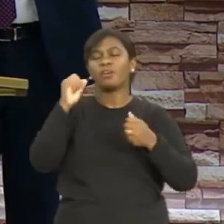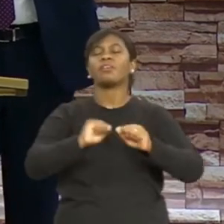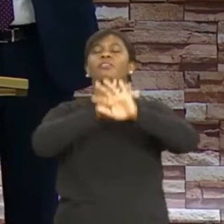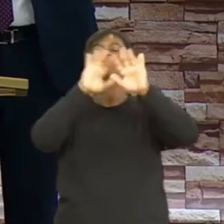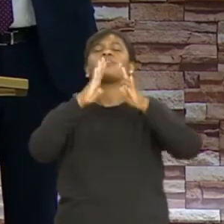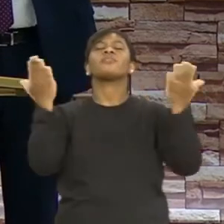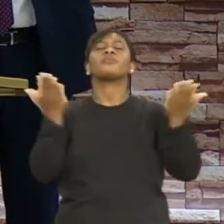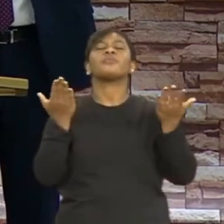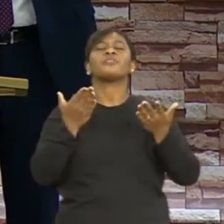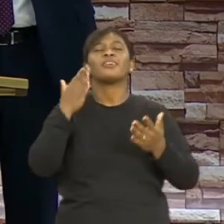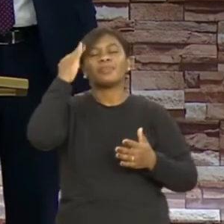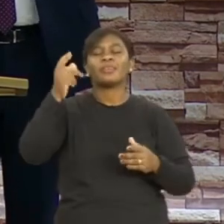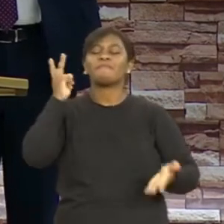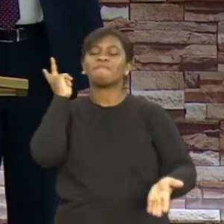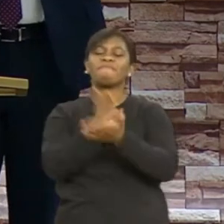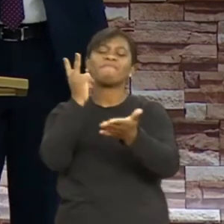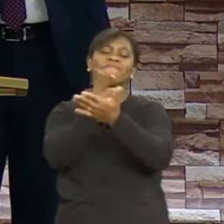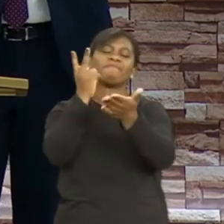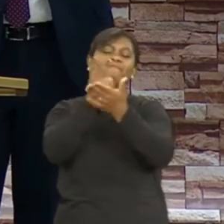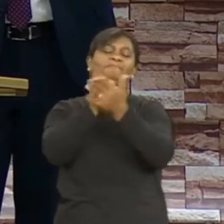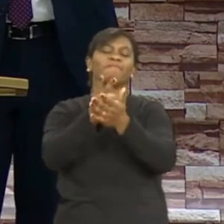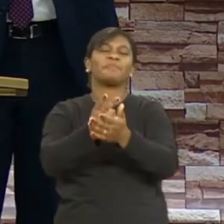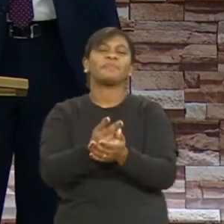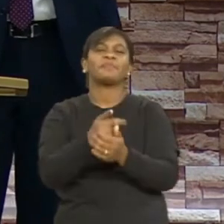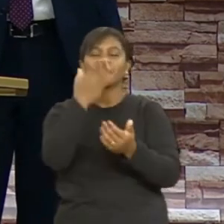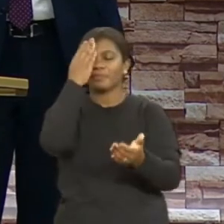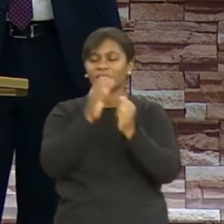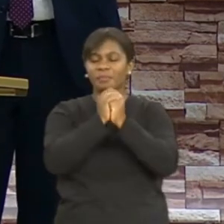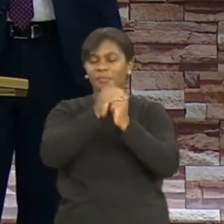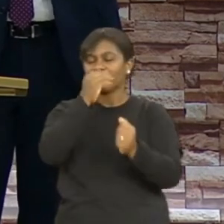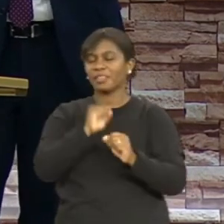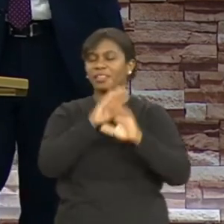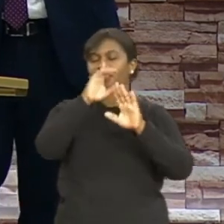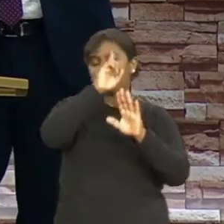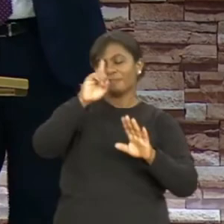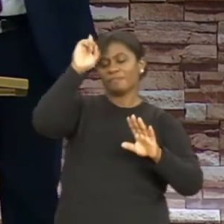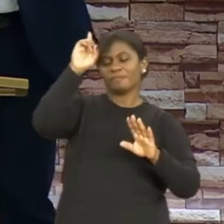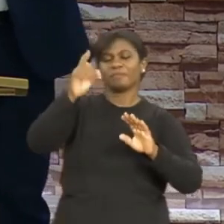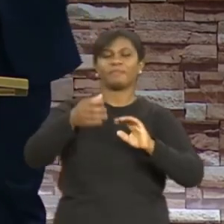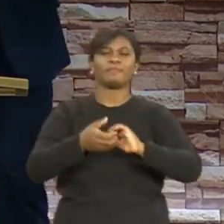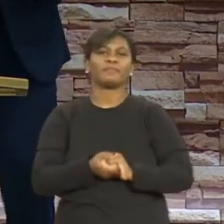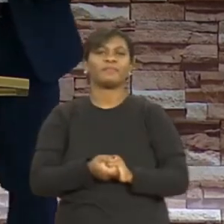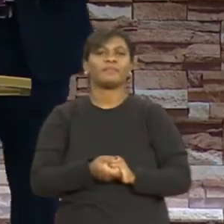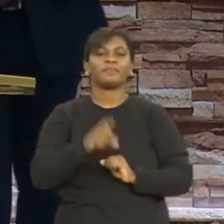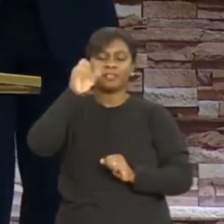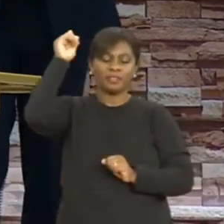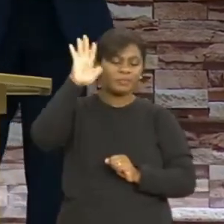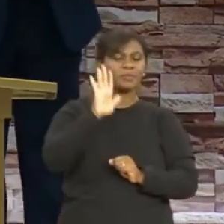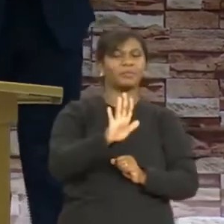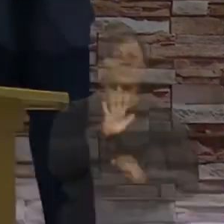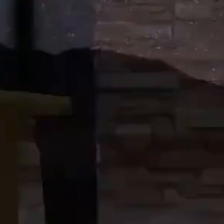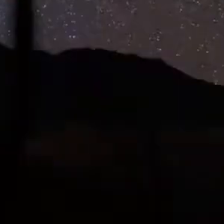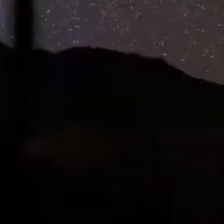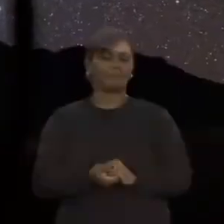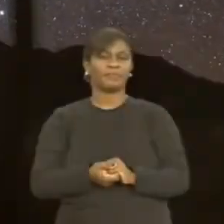honra e a glória, hoje, amanhã e para todos sempre. Amém e graças a Deus. Deus abençoe.